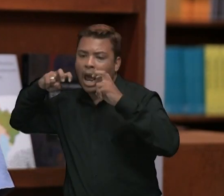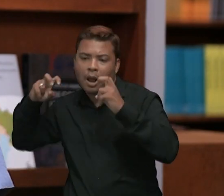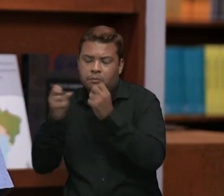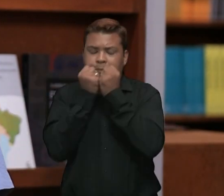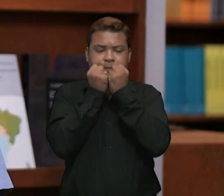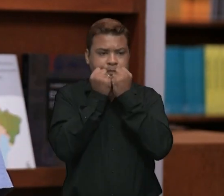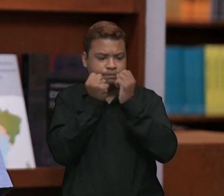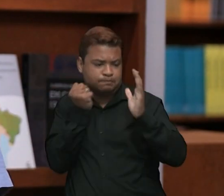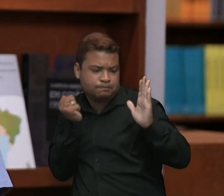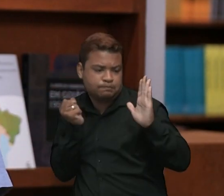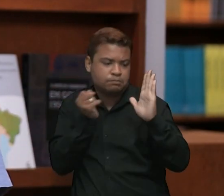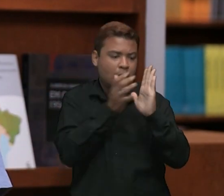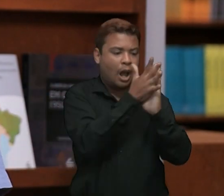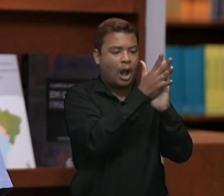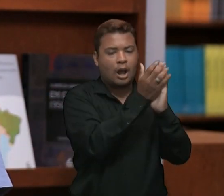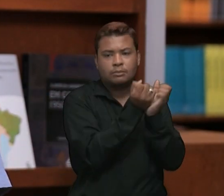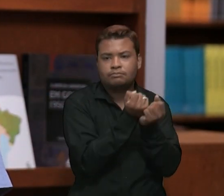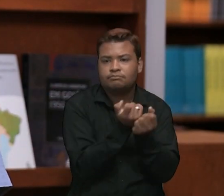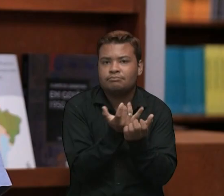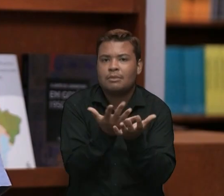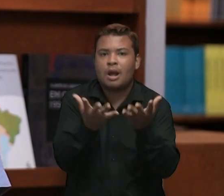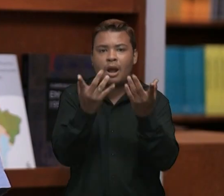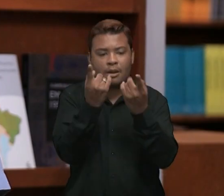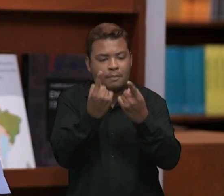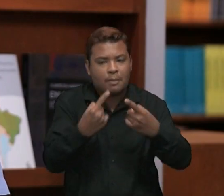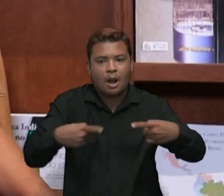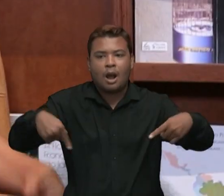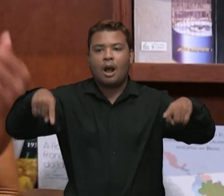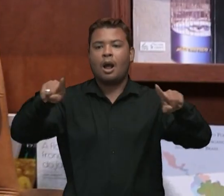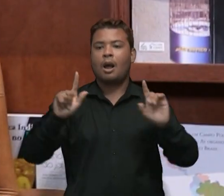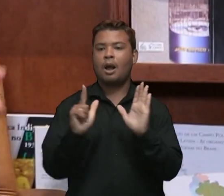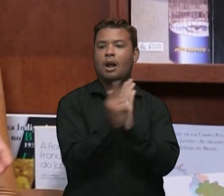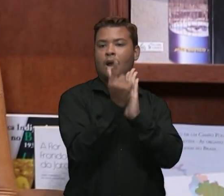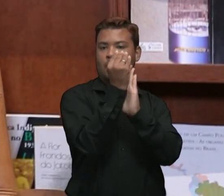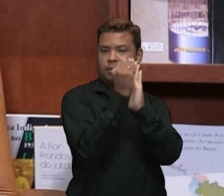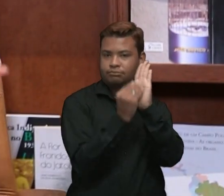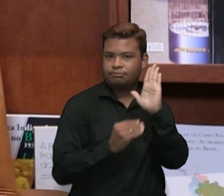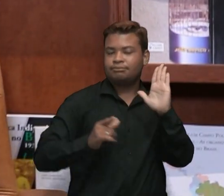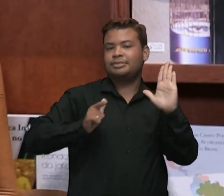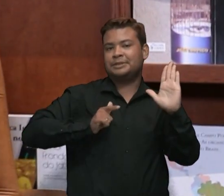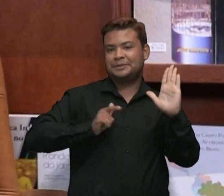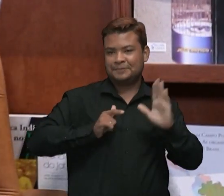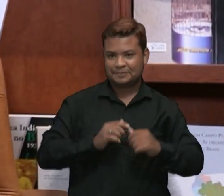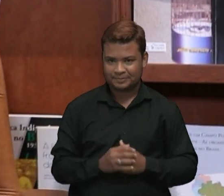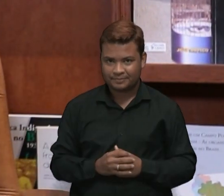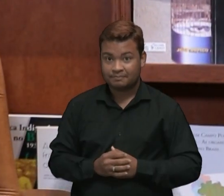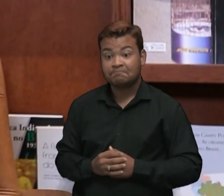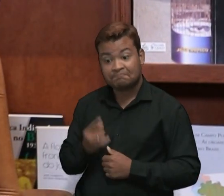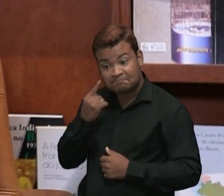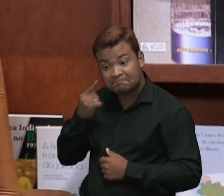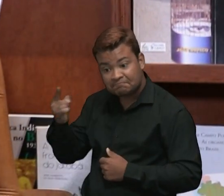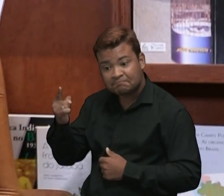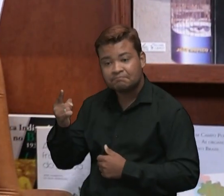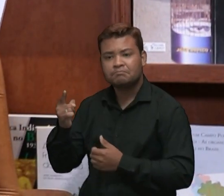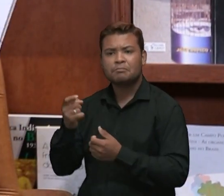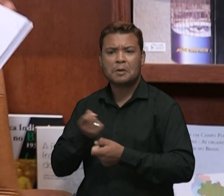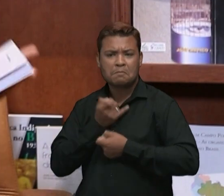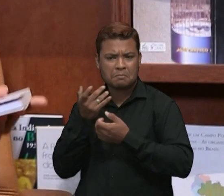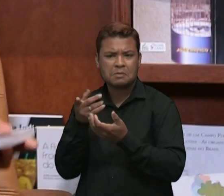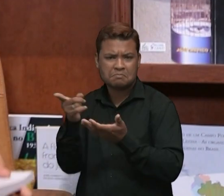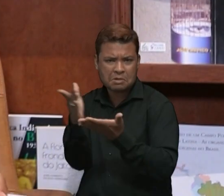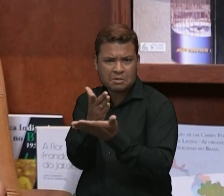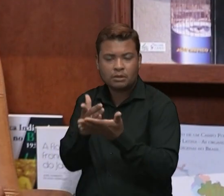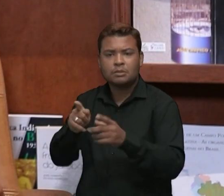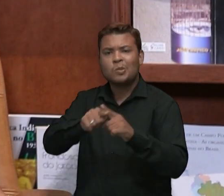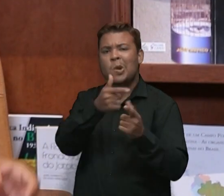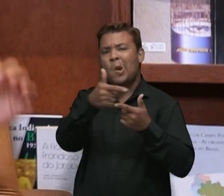fiquem melódicos em papéis. Bom, e essa aqui e outras publicações estão disponíveis lá